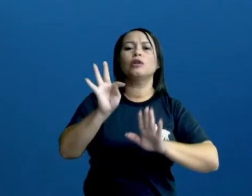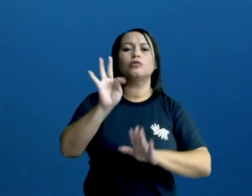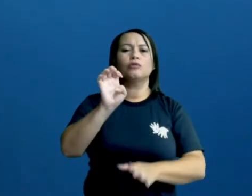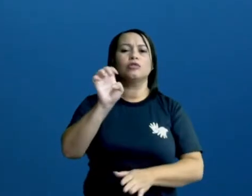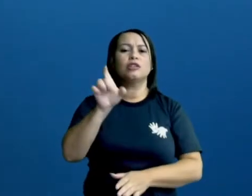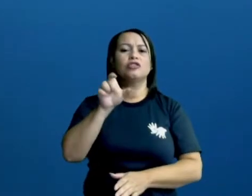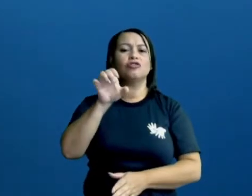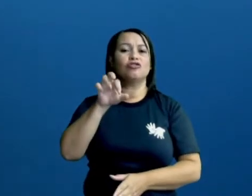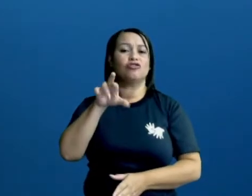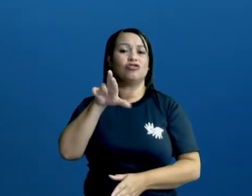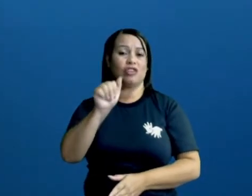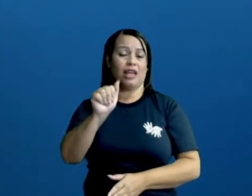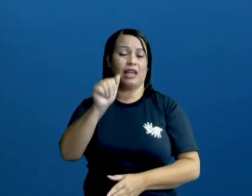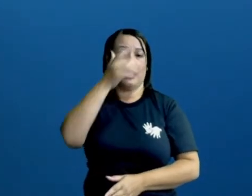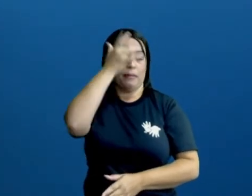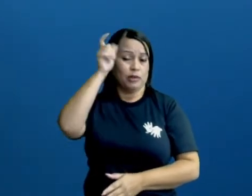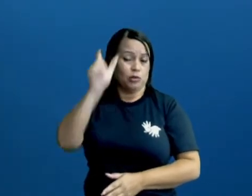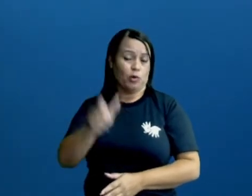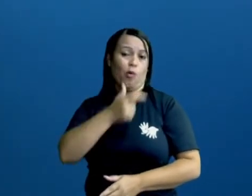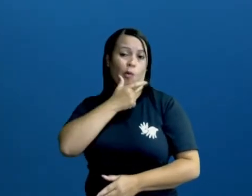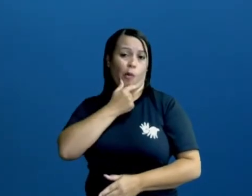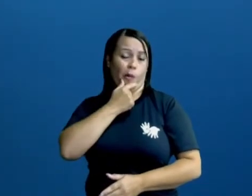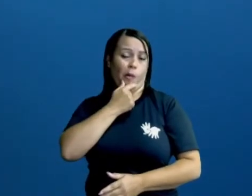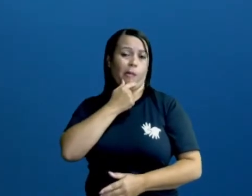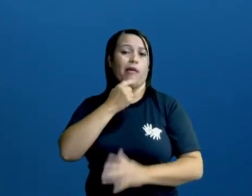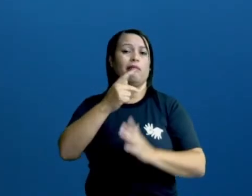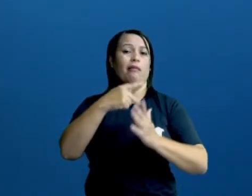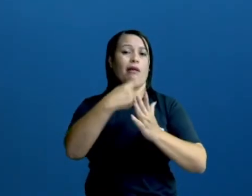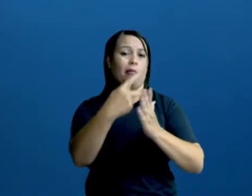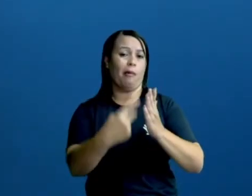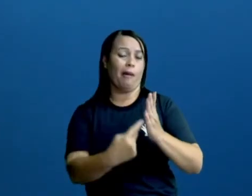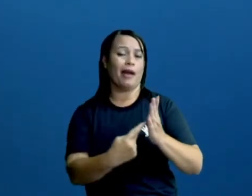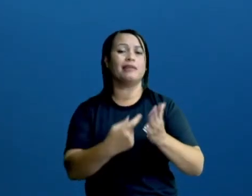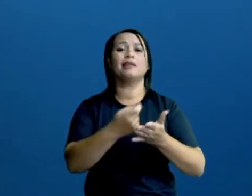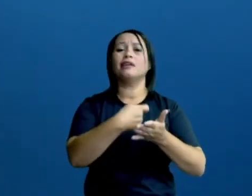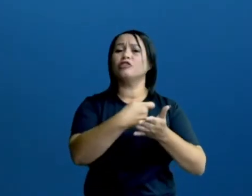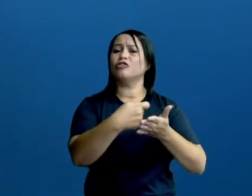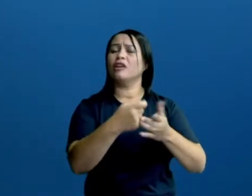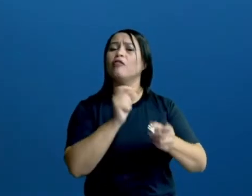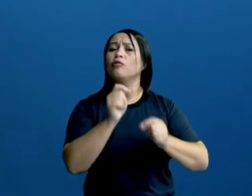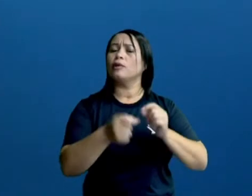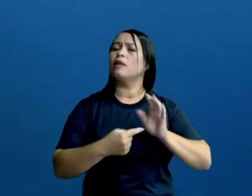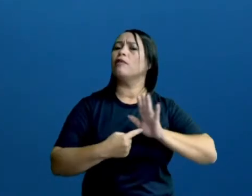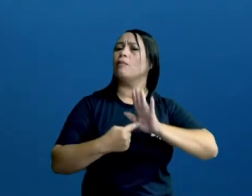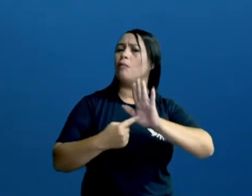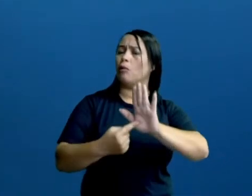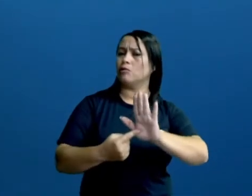Albuquerque, que é o poeta que o escreve, ele vai tentar